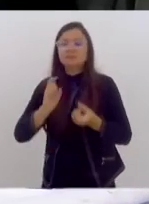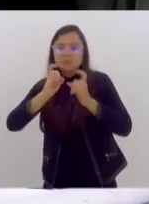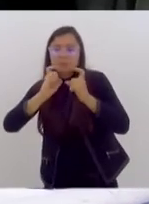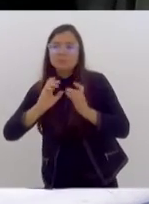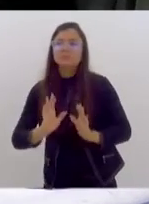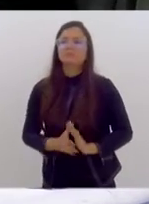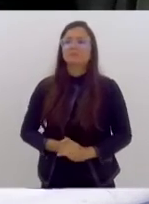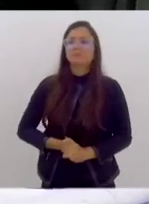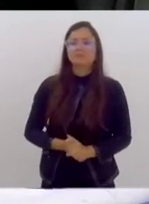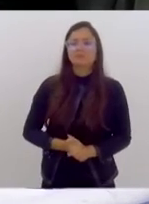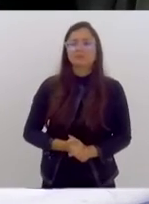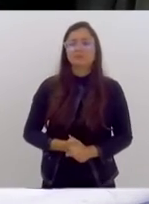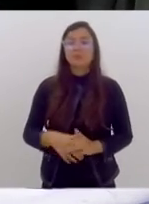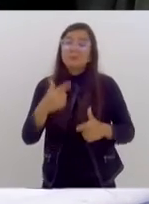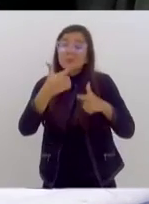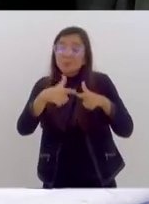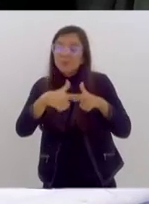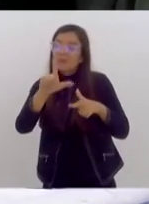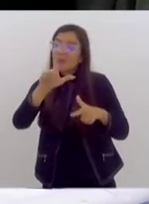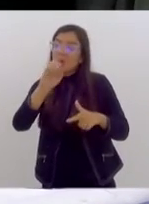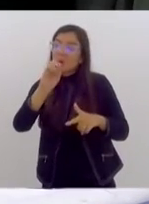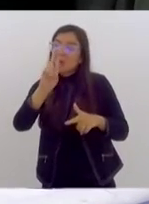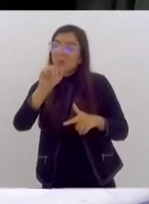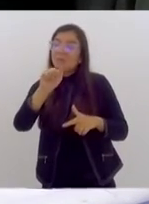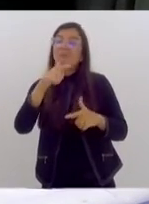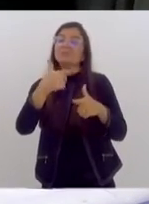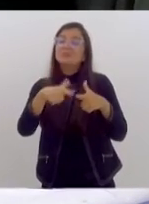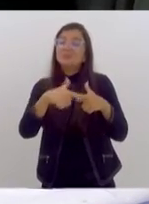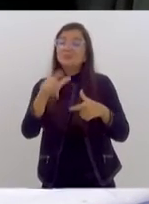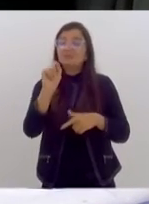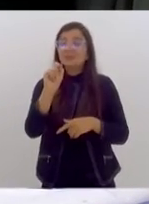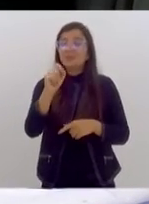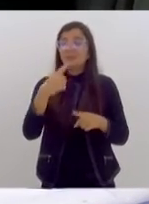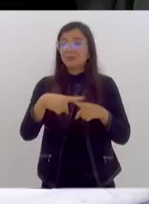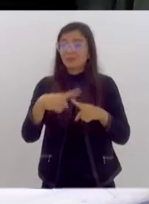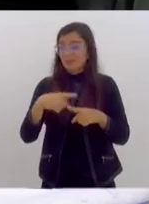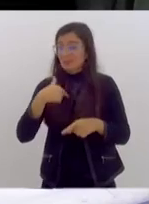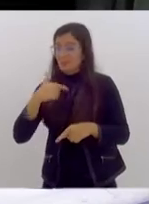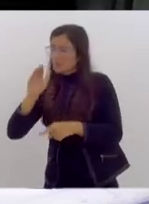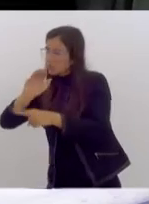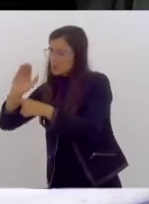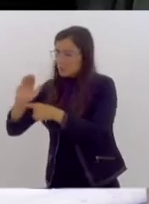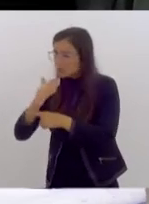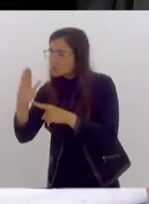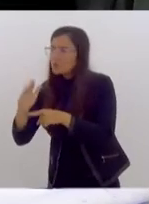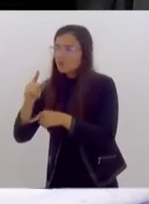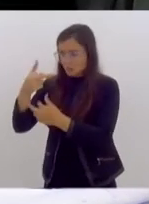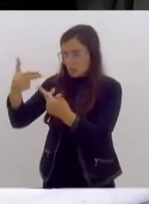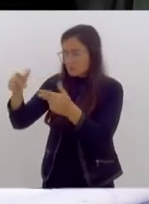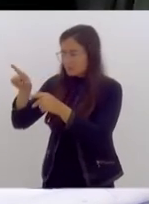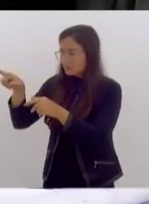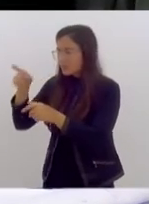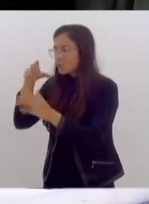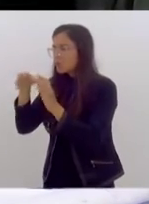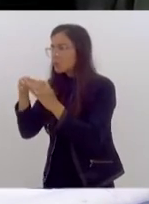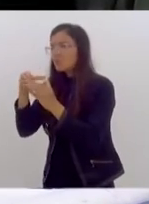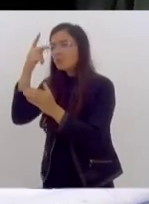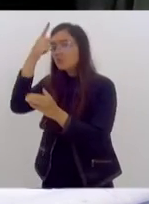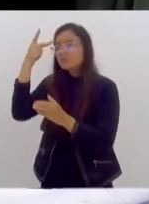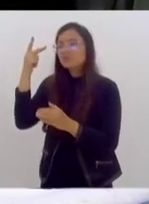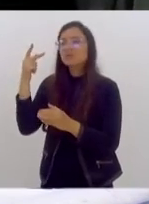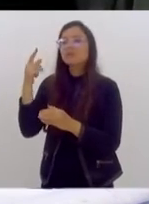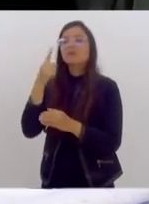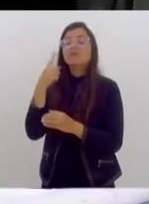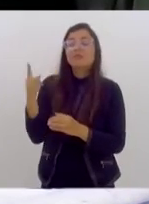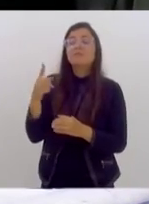Eu já pedi que isso fosse na minha Assessoria fosse levantado é saber que montante a